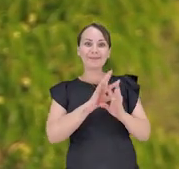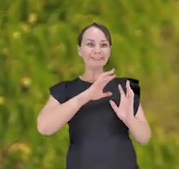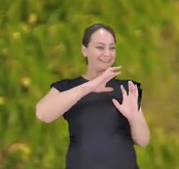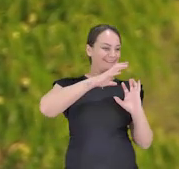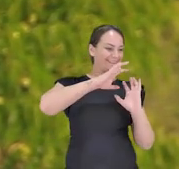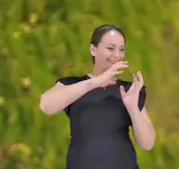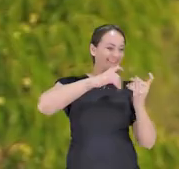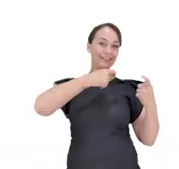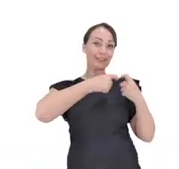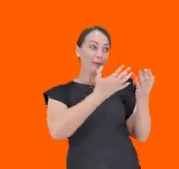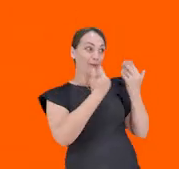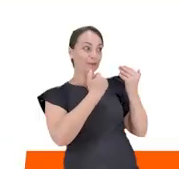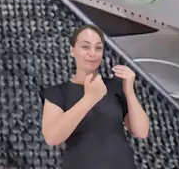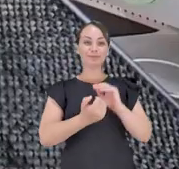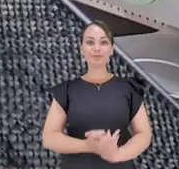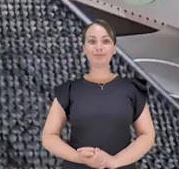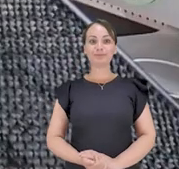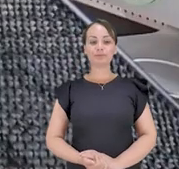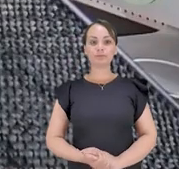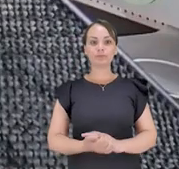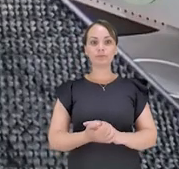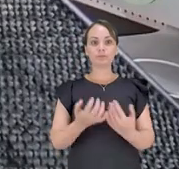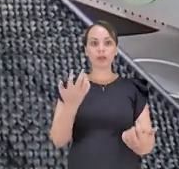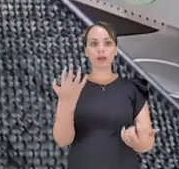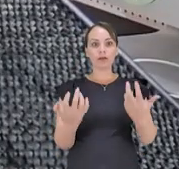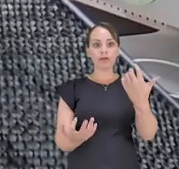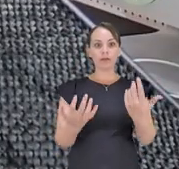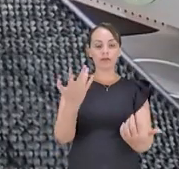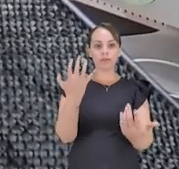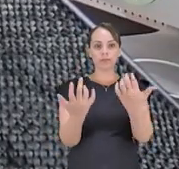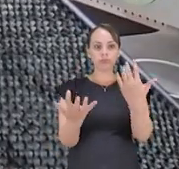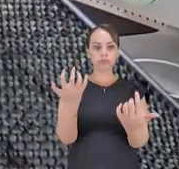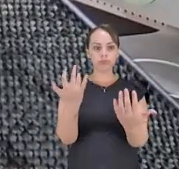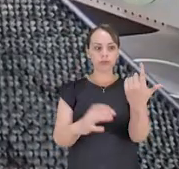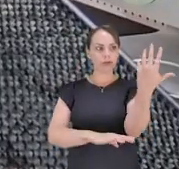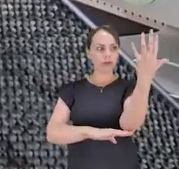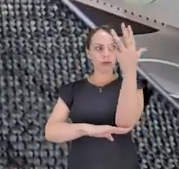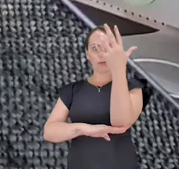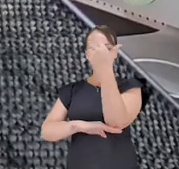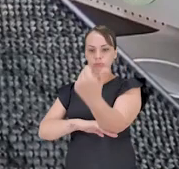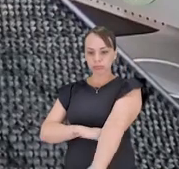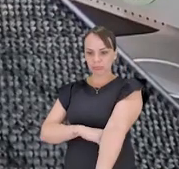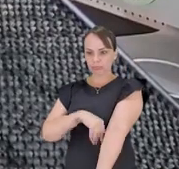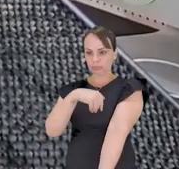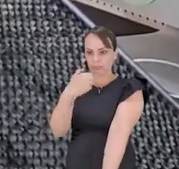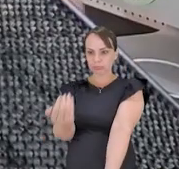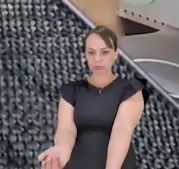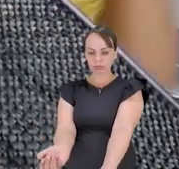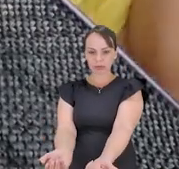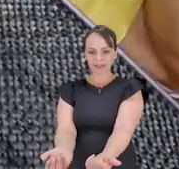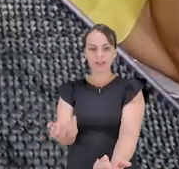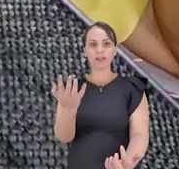bola de meia. Roda! O fogo destrói as árvores. O fogo tira a vida. O